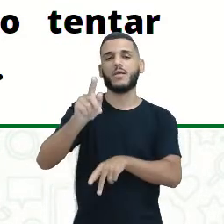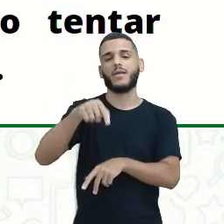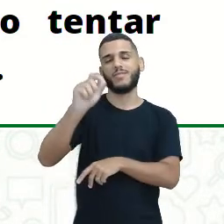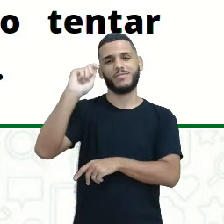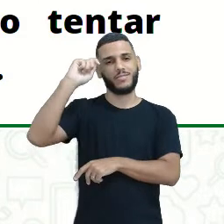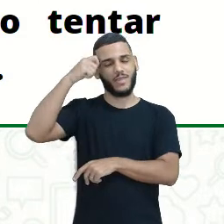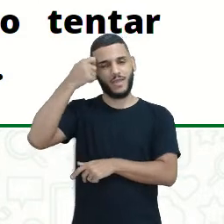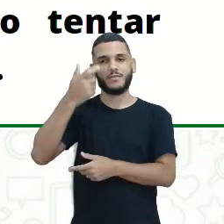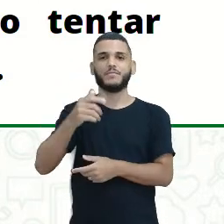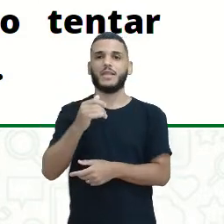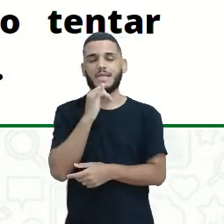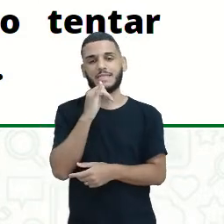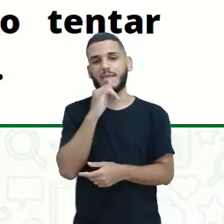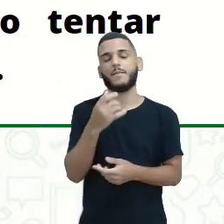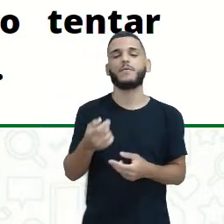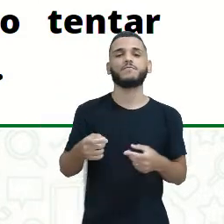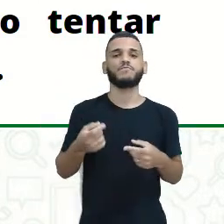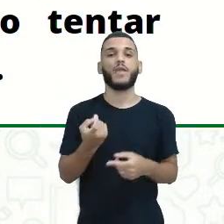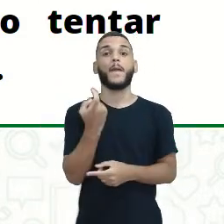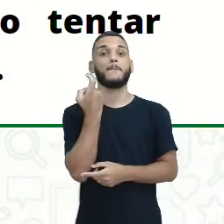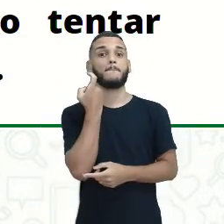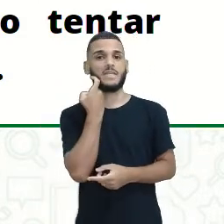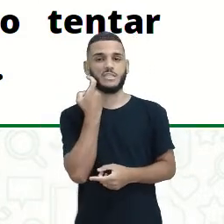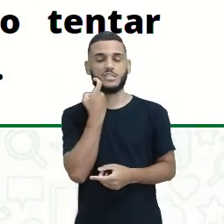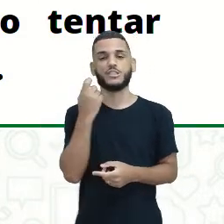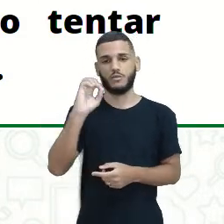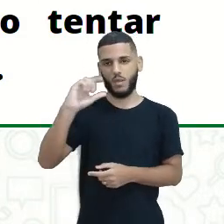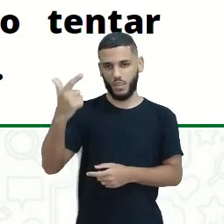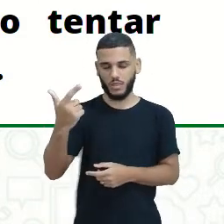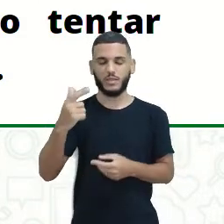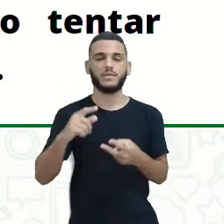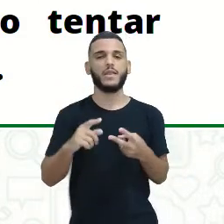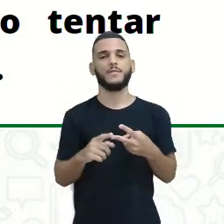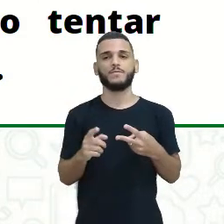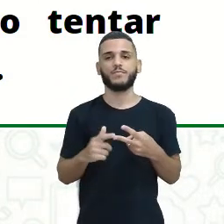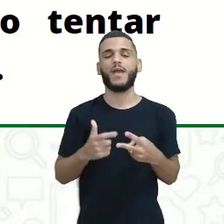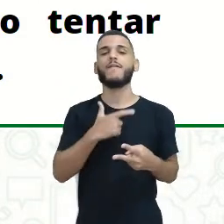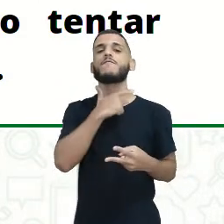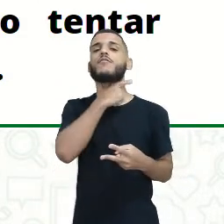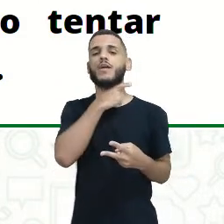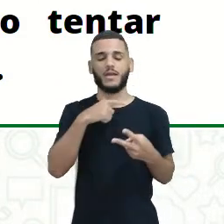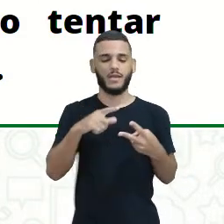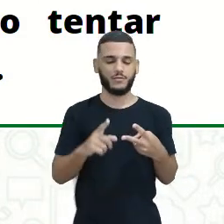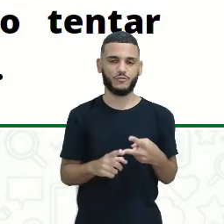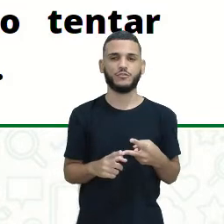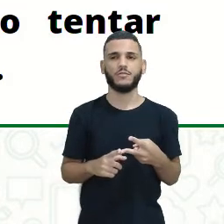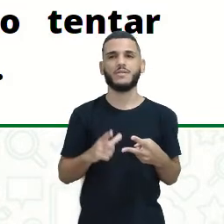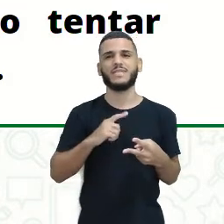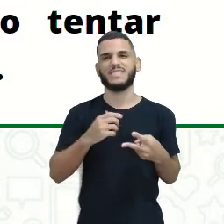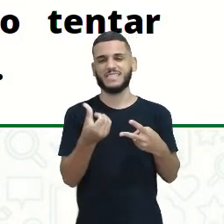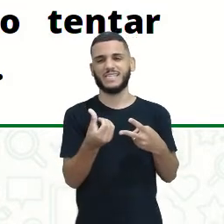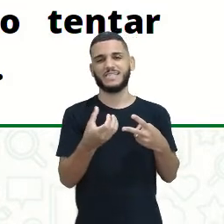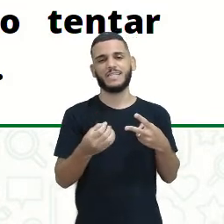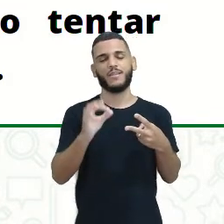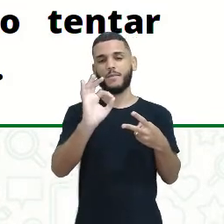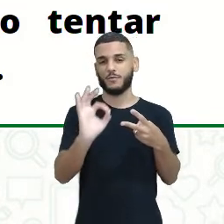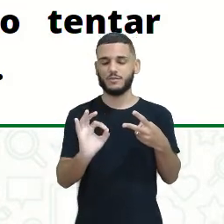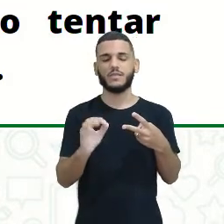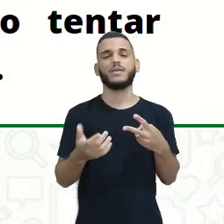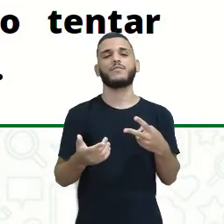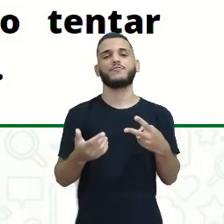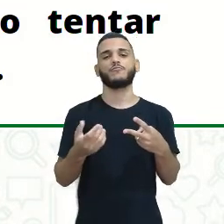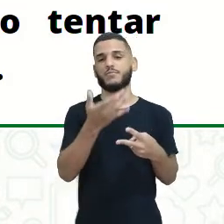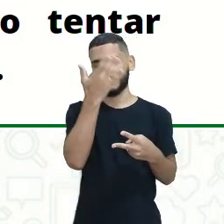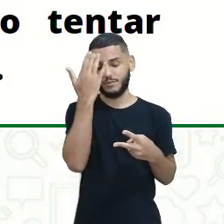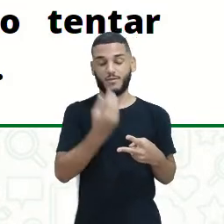por exemplo, Peixinhos, né, nos limites de Olinda, Afogados, né, 60% dos seus moradores,